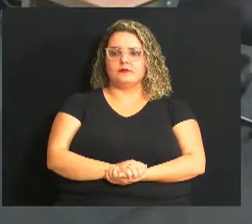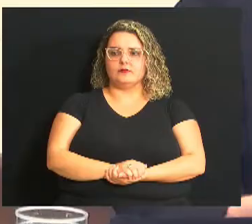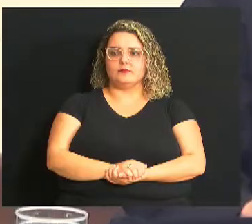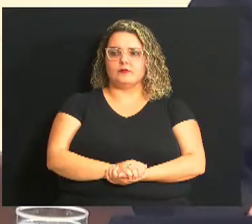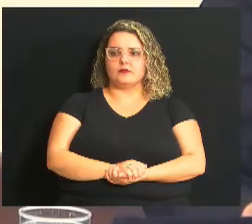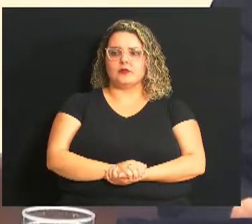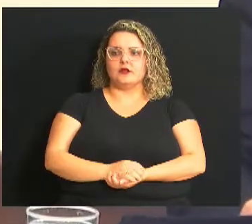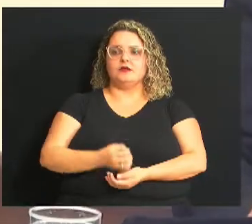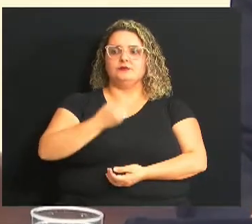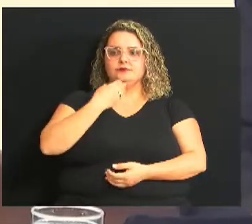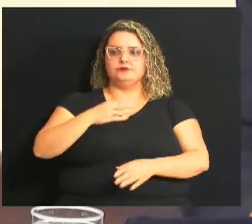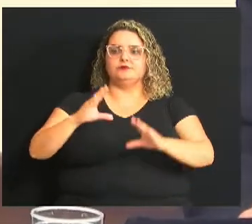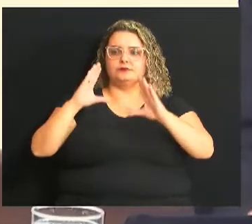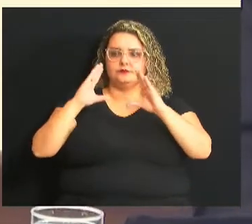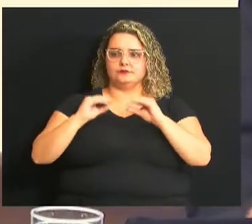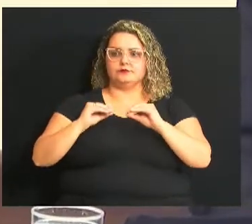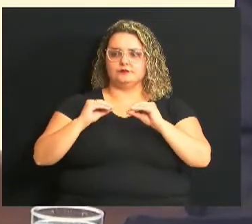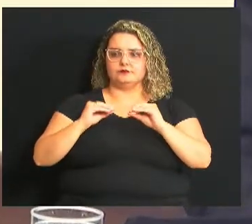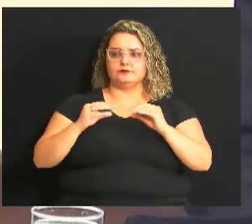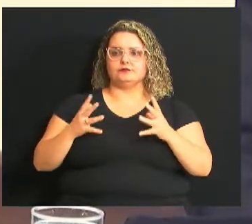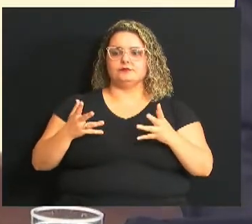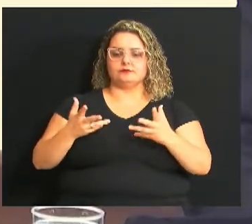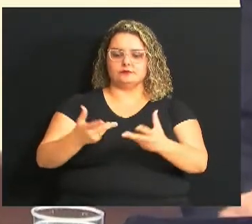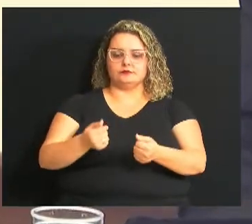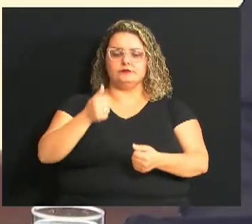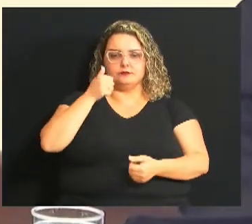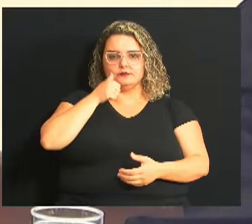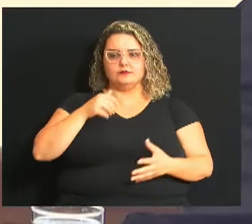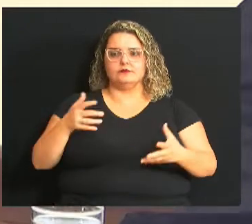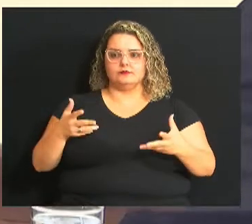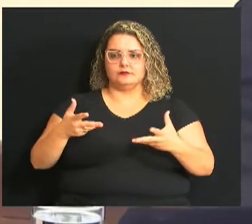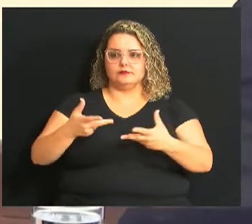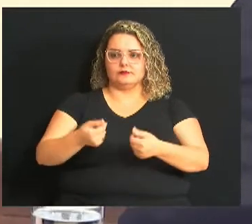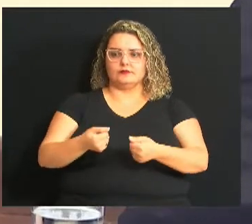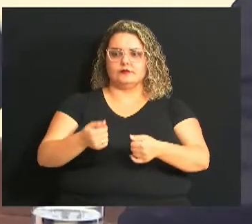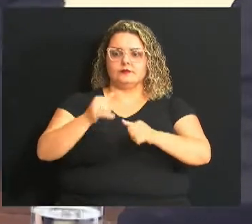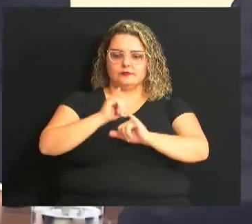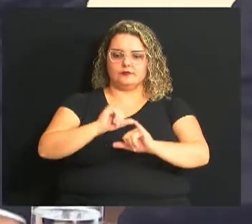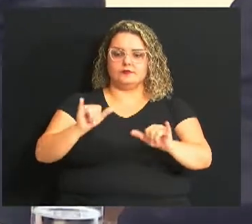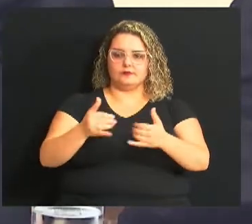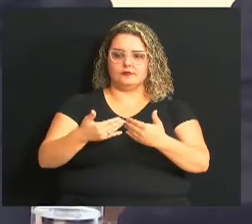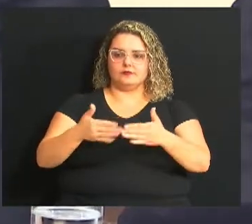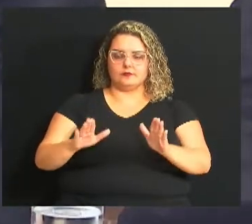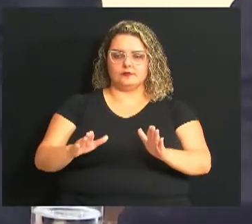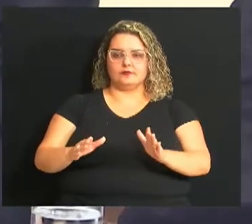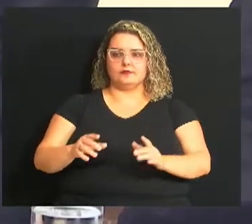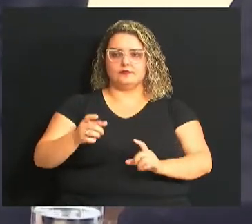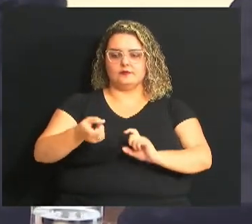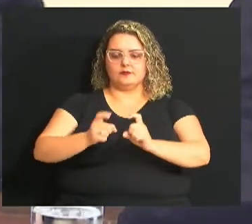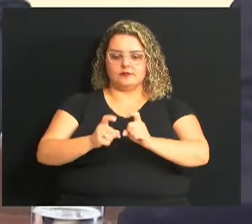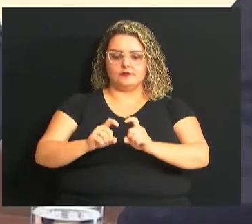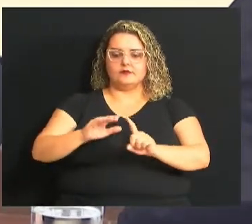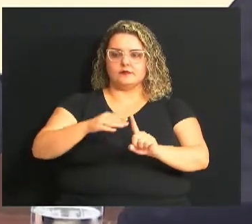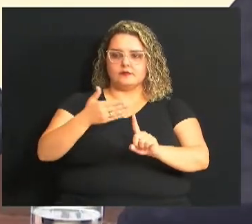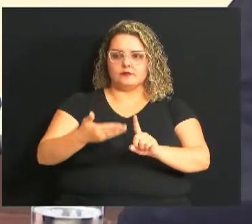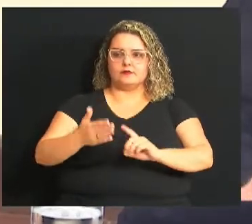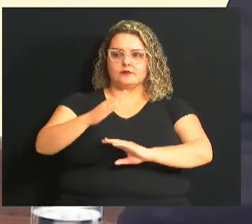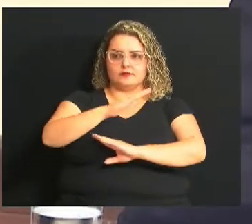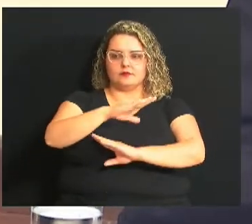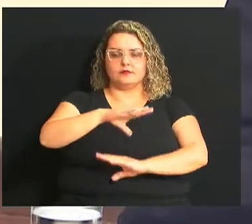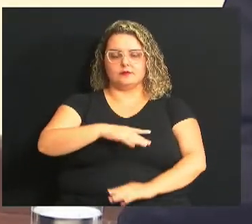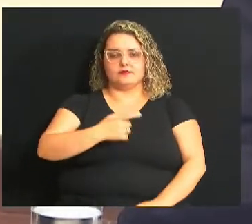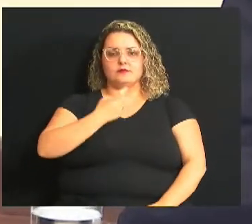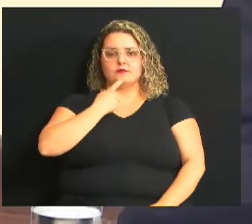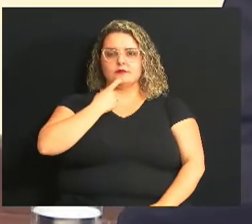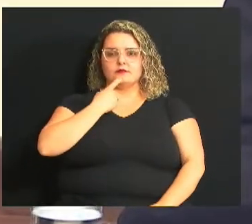Boa noite a todos, a todas. Eu declaro aberta a presente reunião solene da Câmara Municipal de